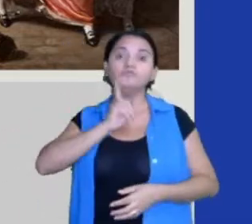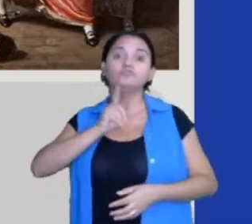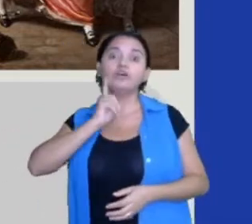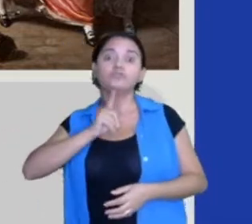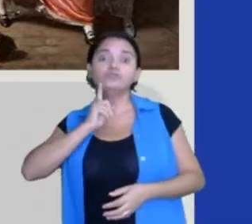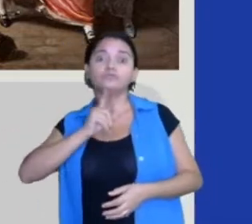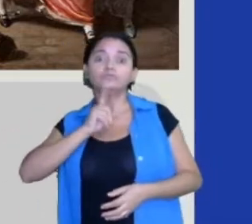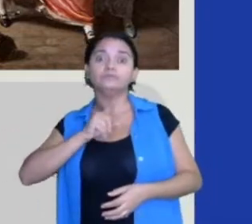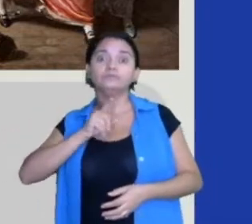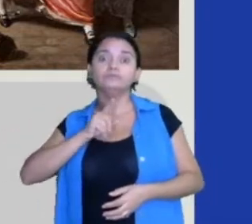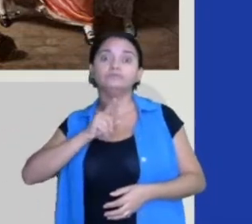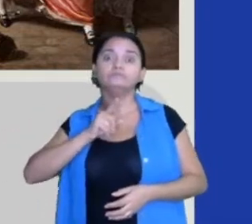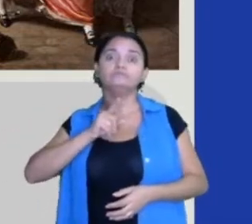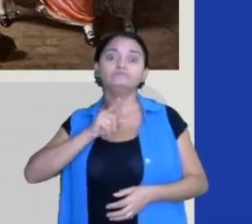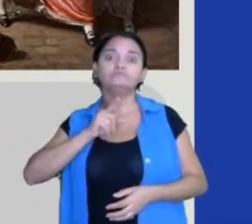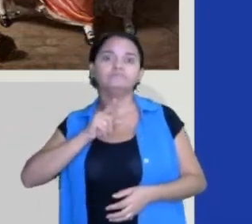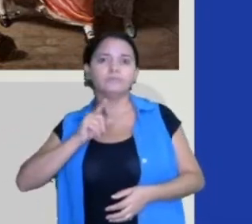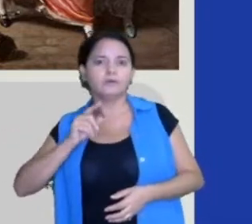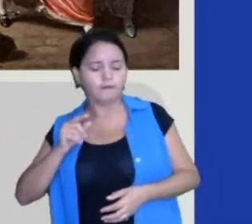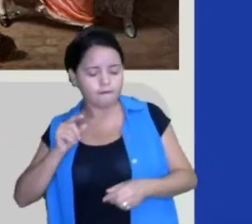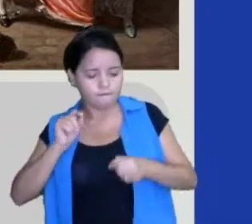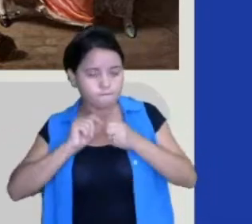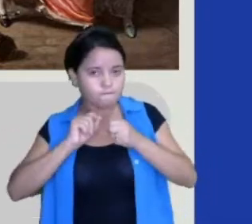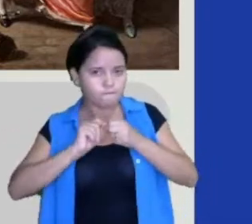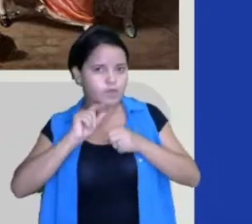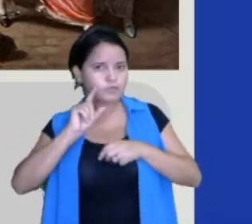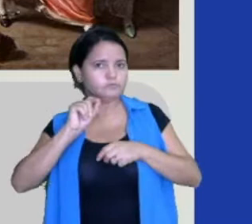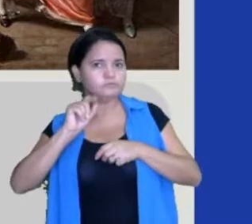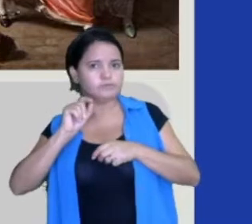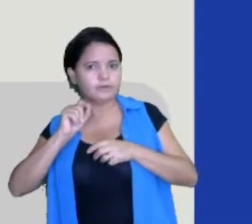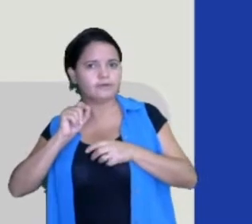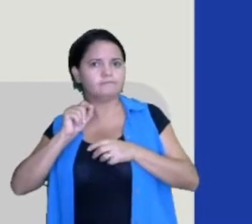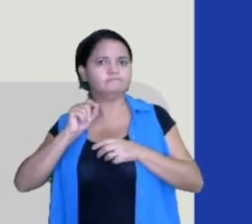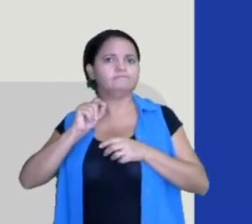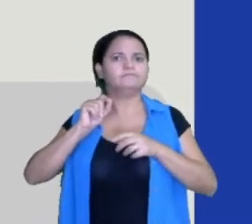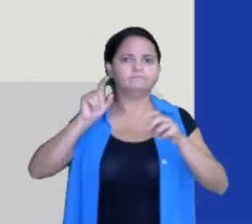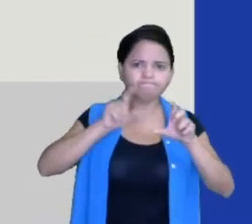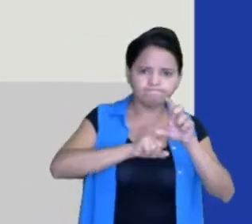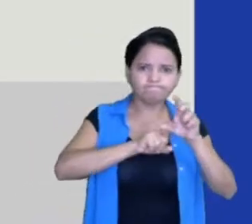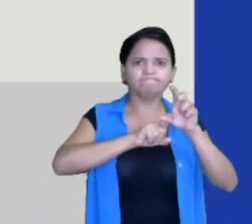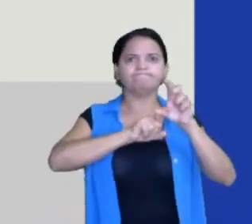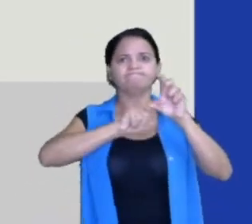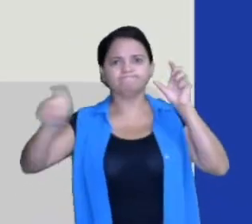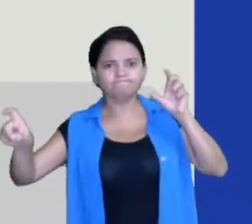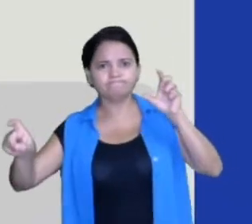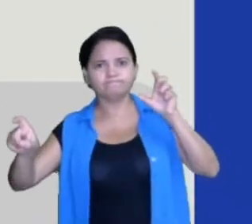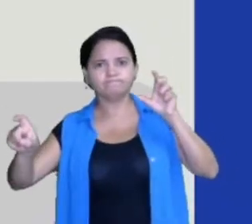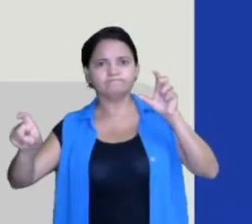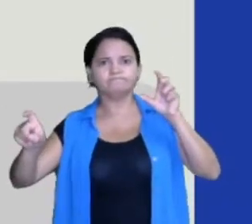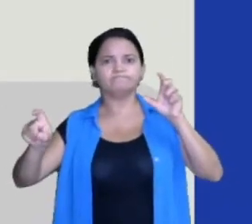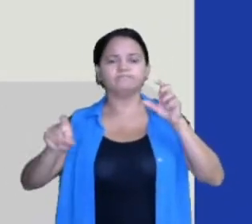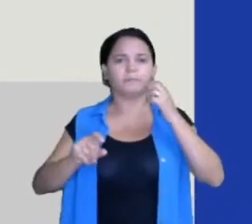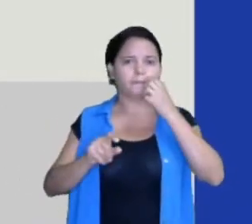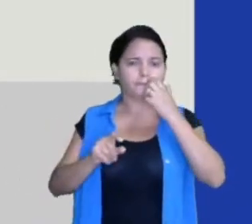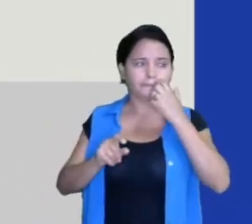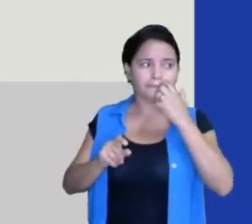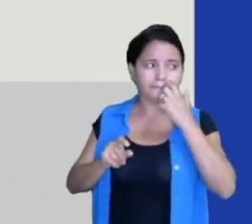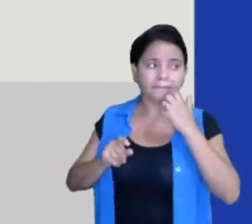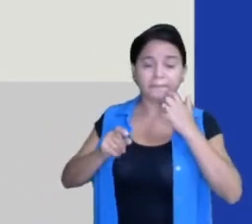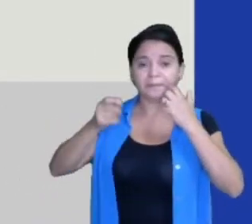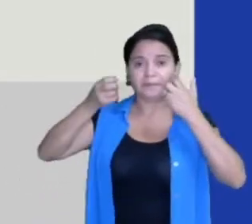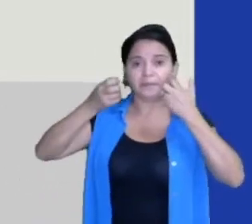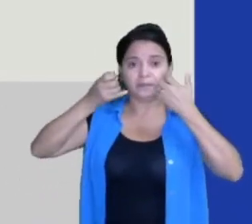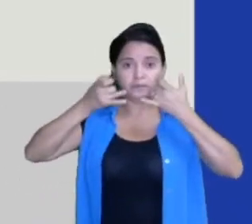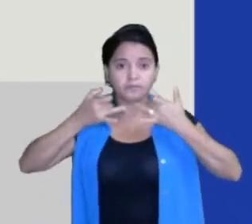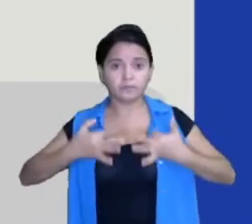situação, promovendo a sua independência. Tá? Bom, pessoal, vou explicar para